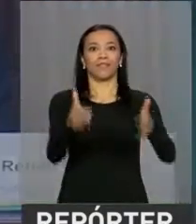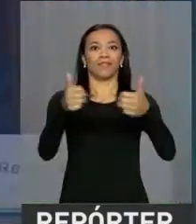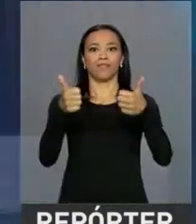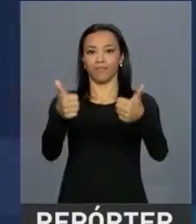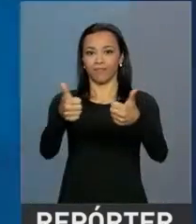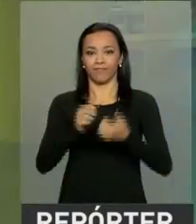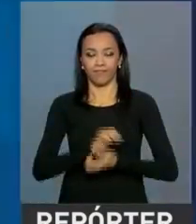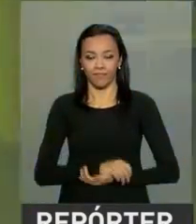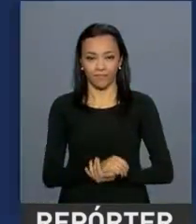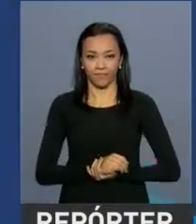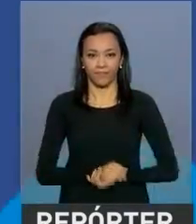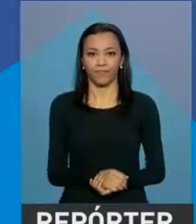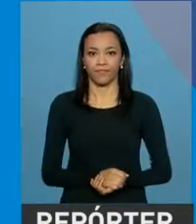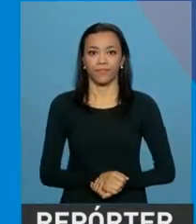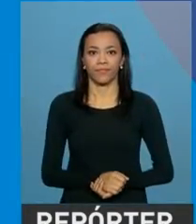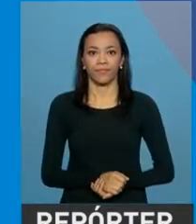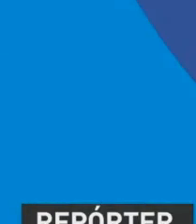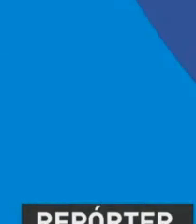não é?